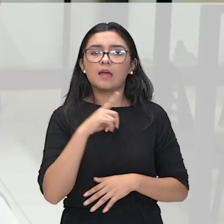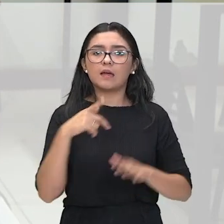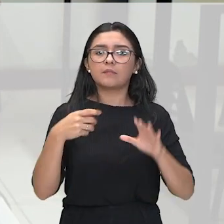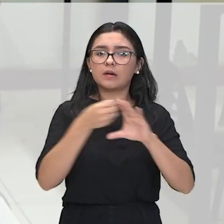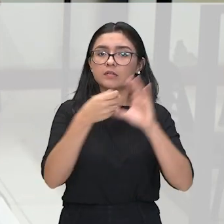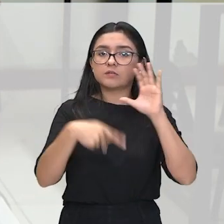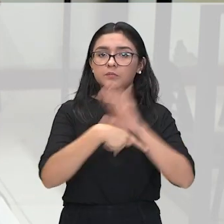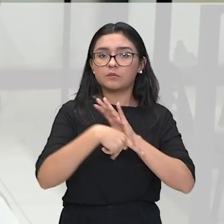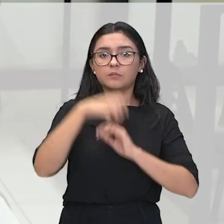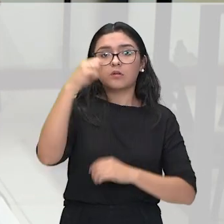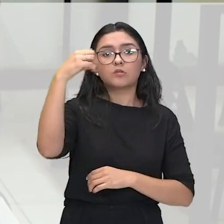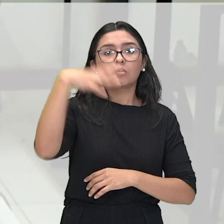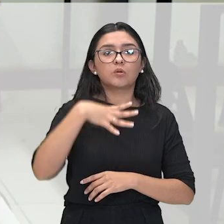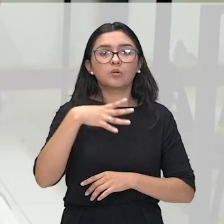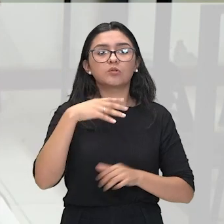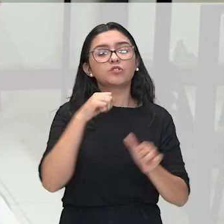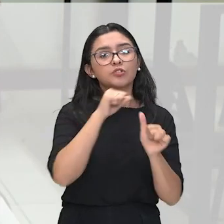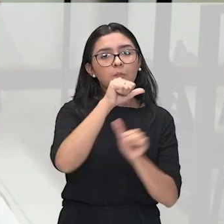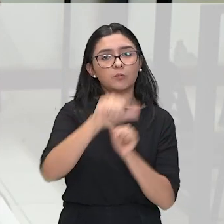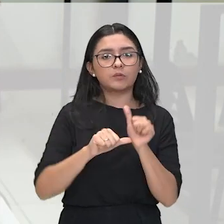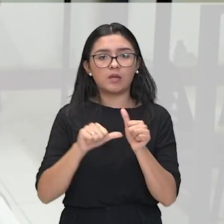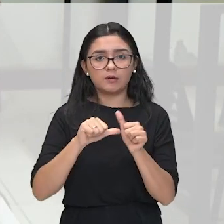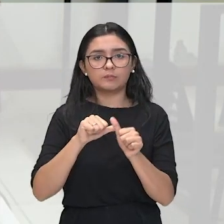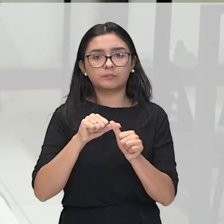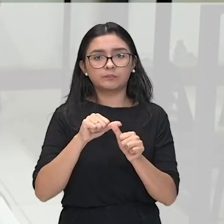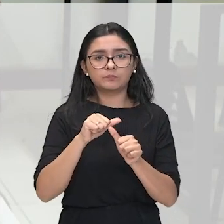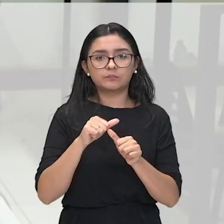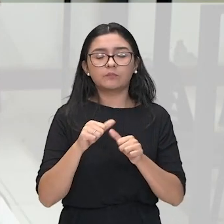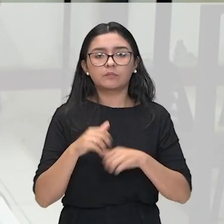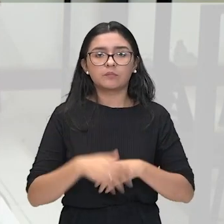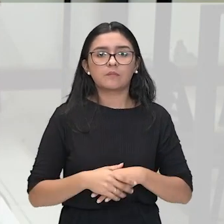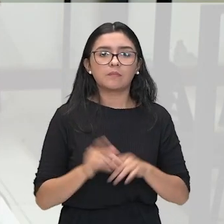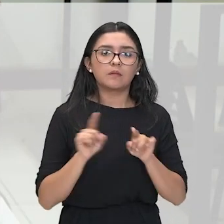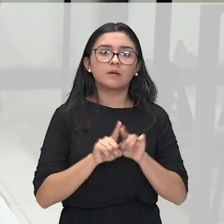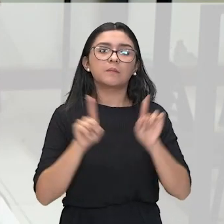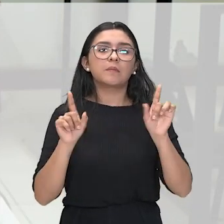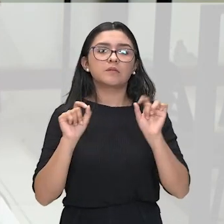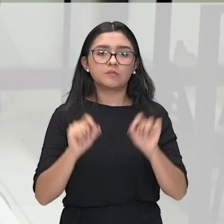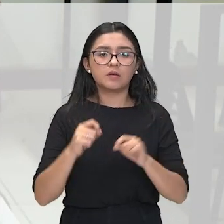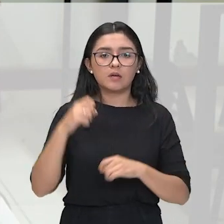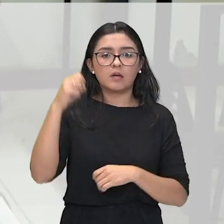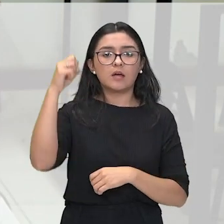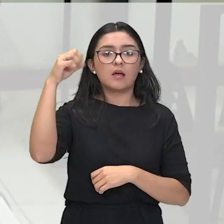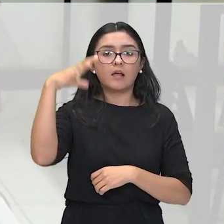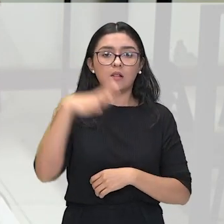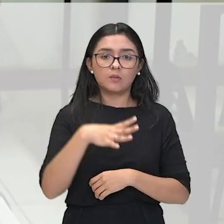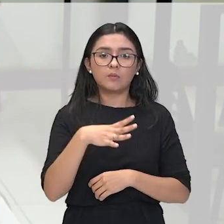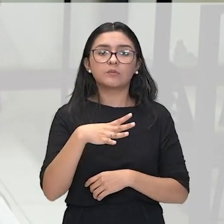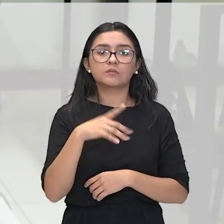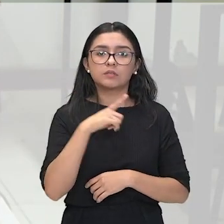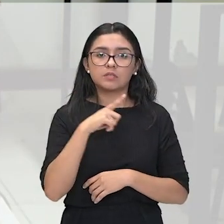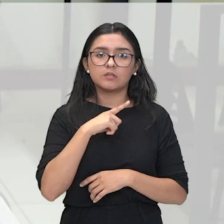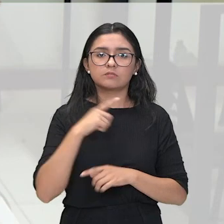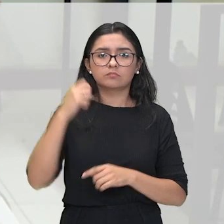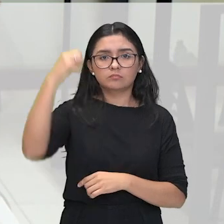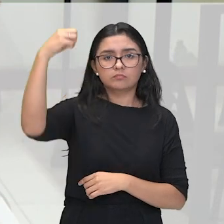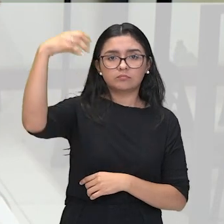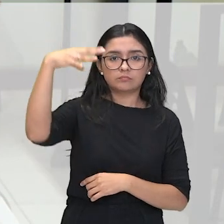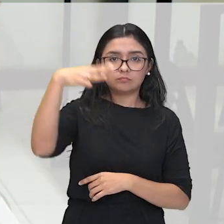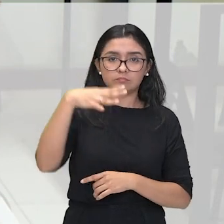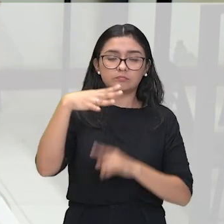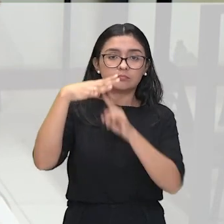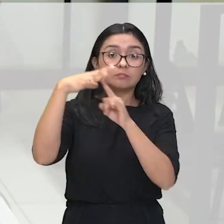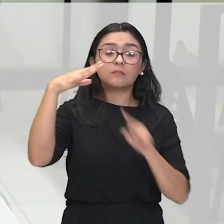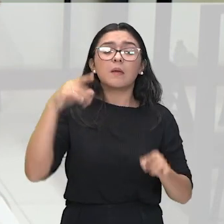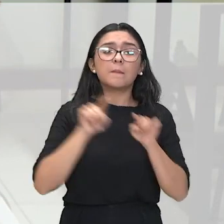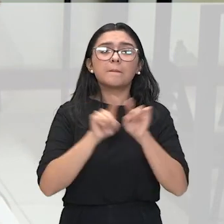de mudar o seu caminho de propagação. A princípio, a luz propaga em linha reta. Mas